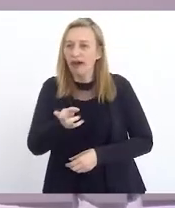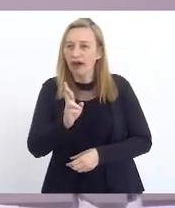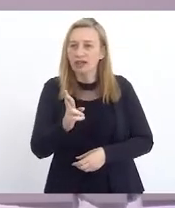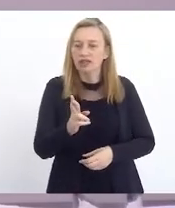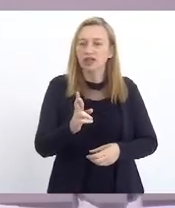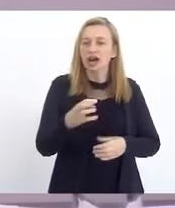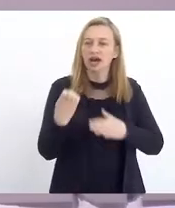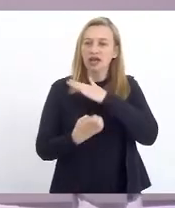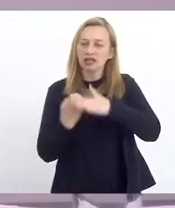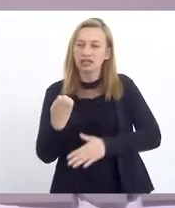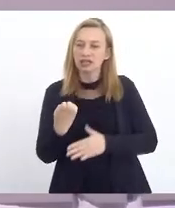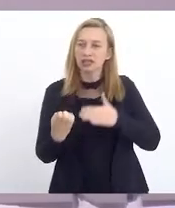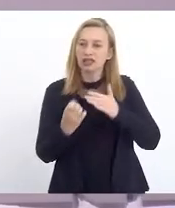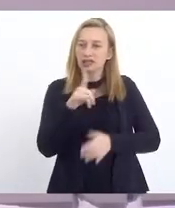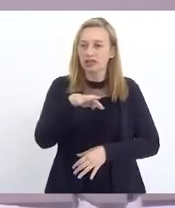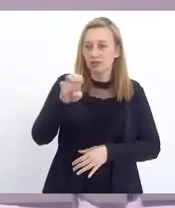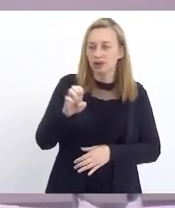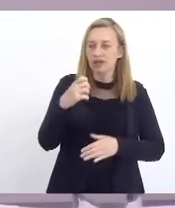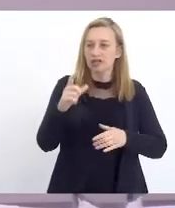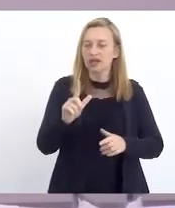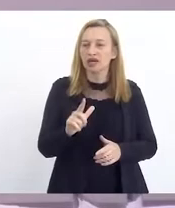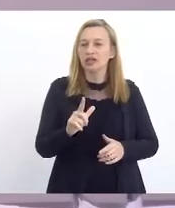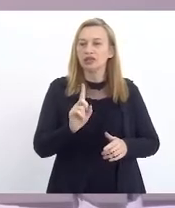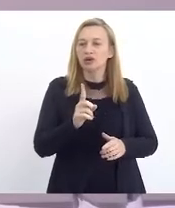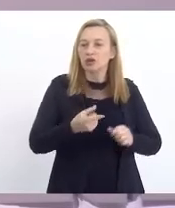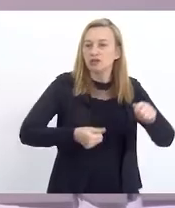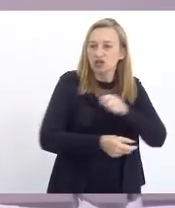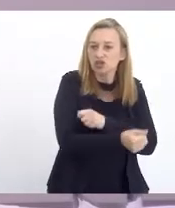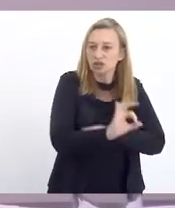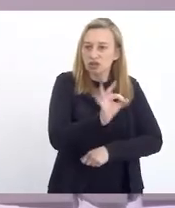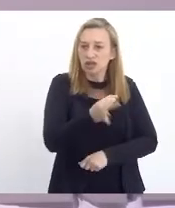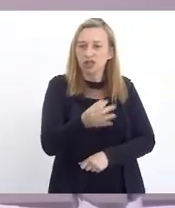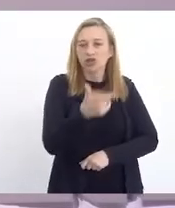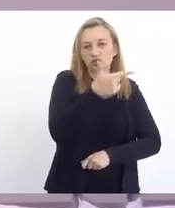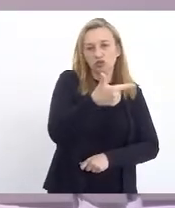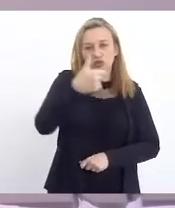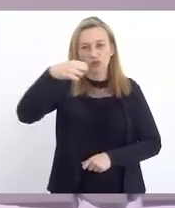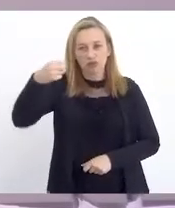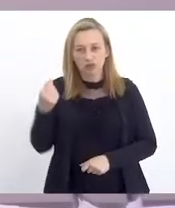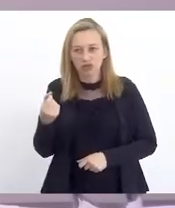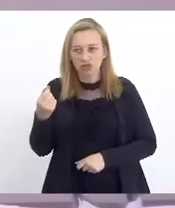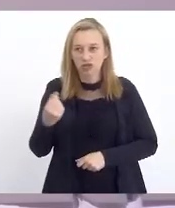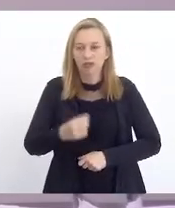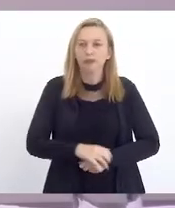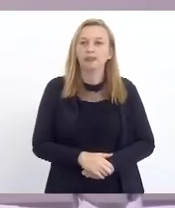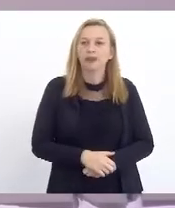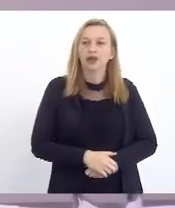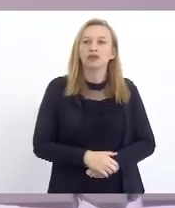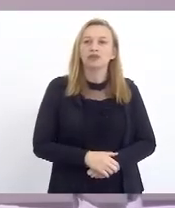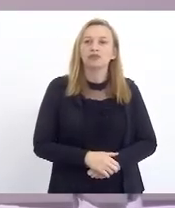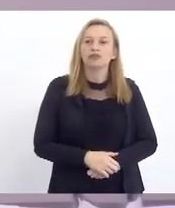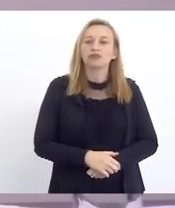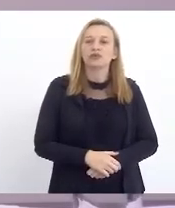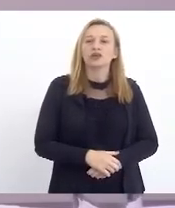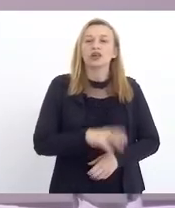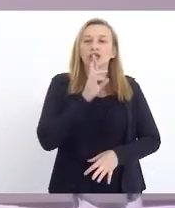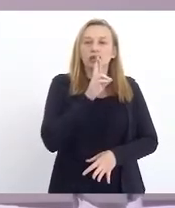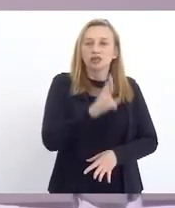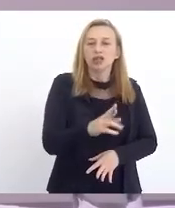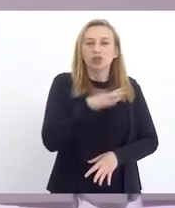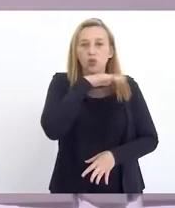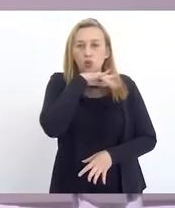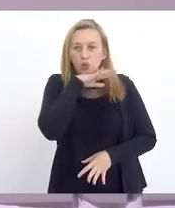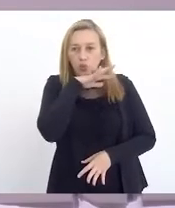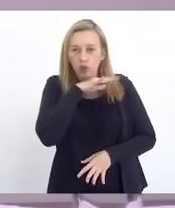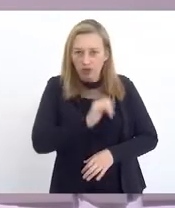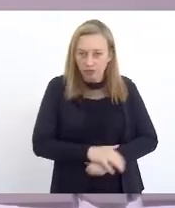investiu o suficiente para evitar a crise das Geominas. Em 2020, apesar do resultado negativo do balanço financeiro,